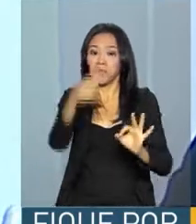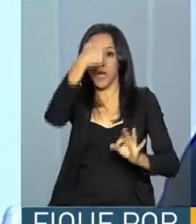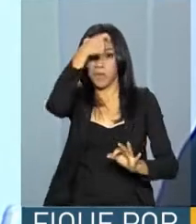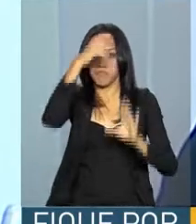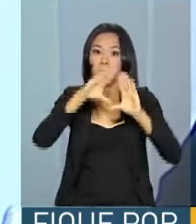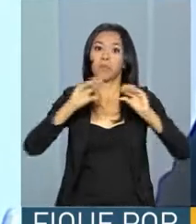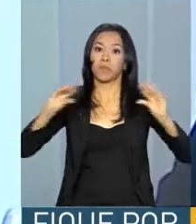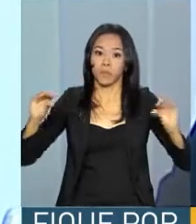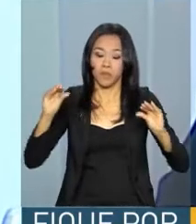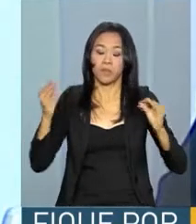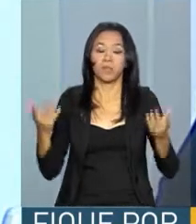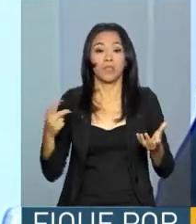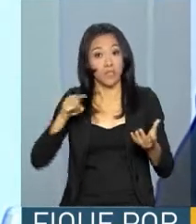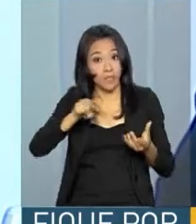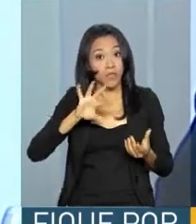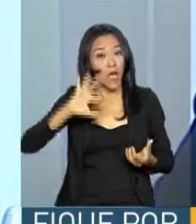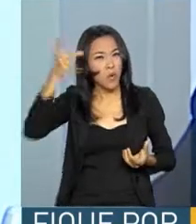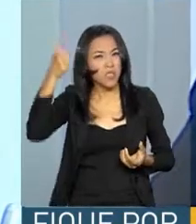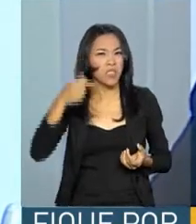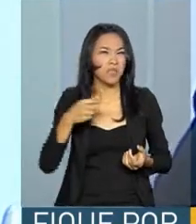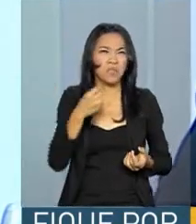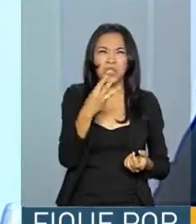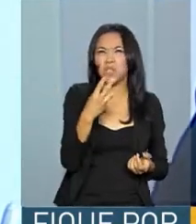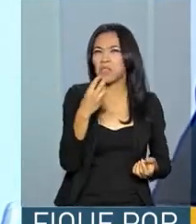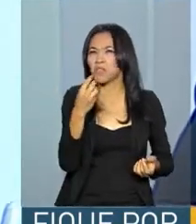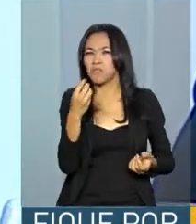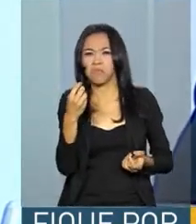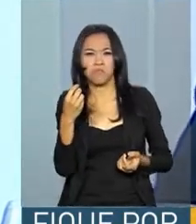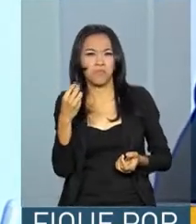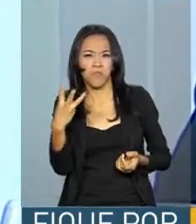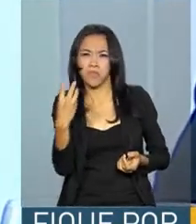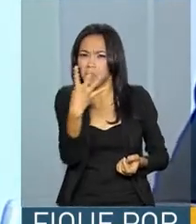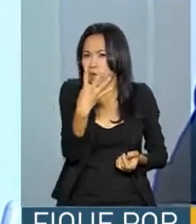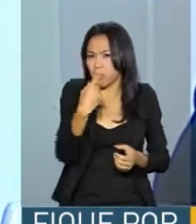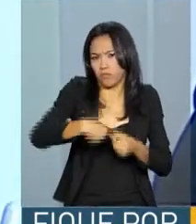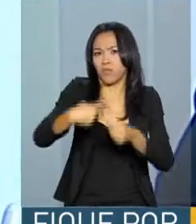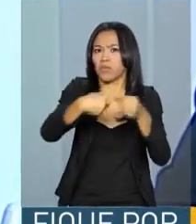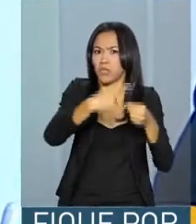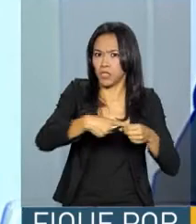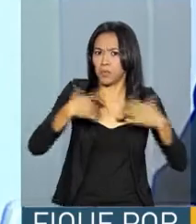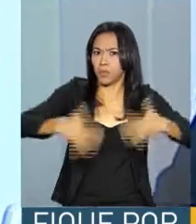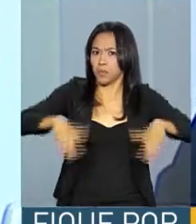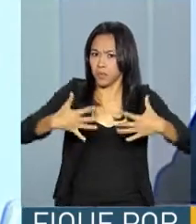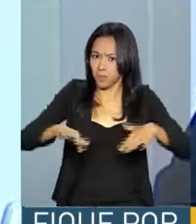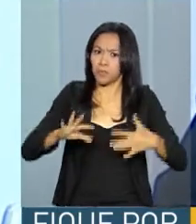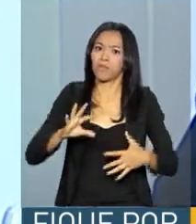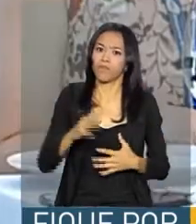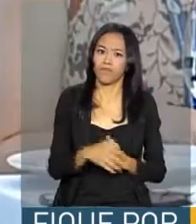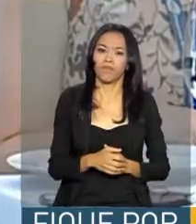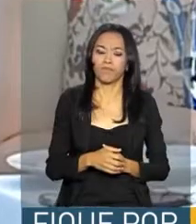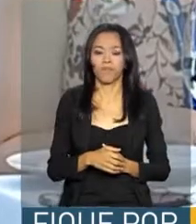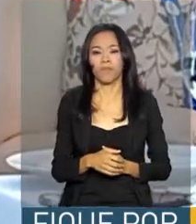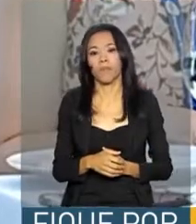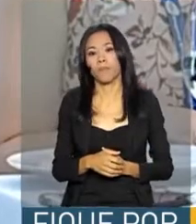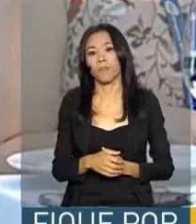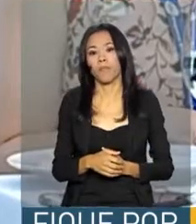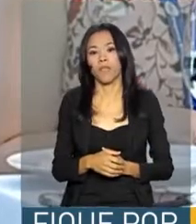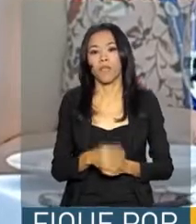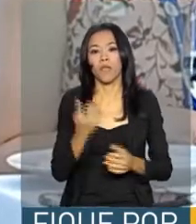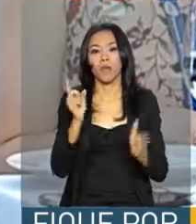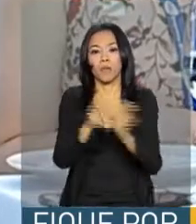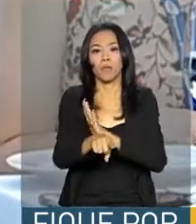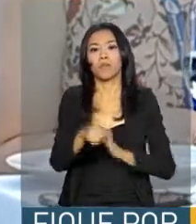amadurecendo, né? Isso aconteceu em 3 ou 4 grandes municípios aí, e tem acontecido com muita frequência. Presidente,